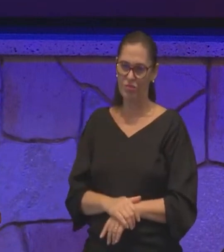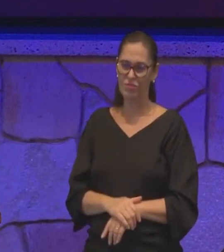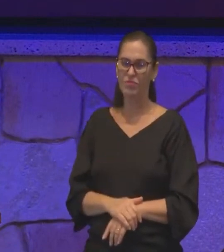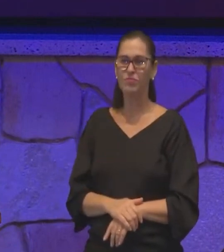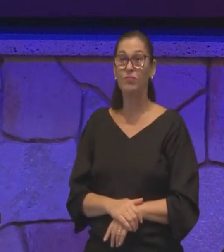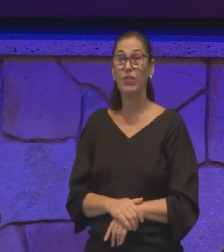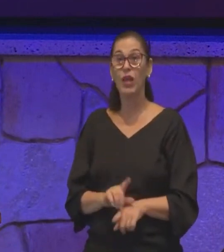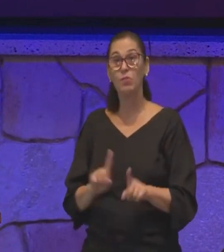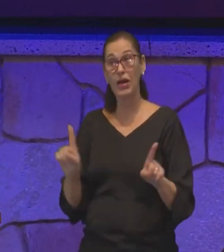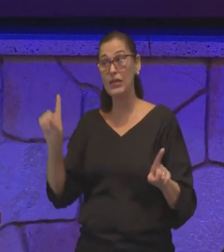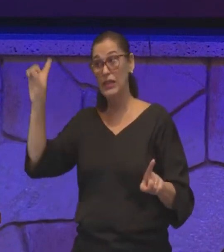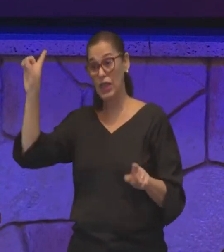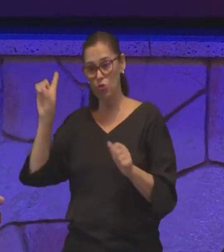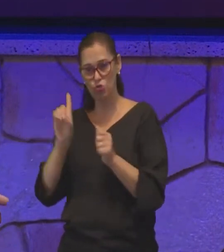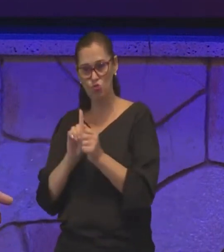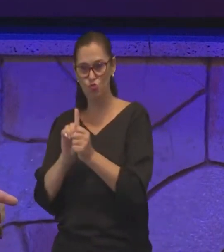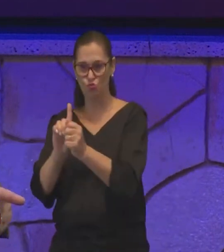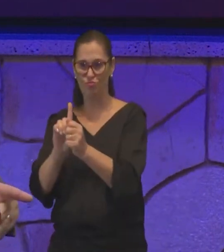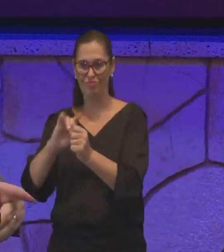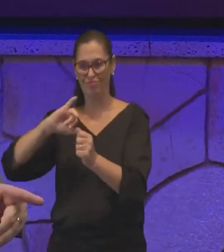Mas Deus caminha com ele.